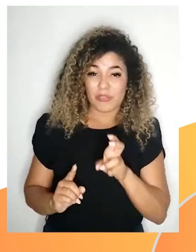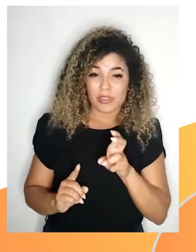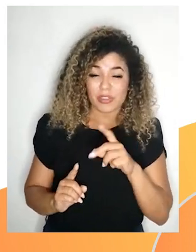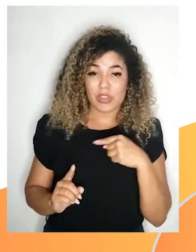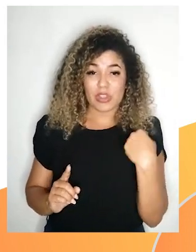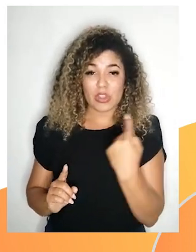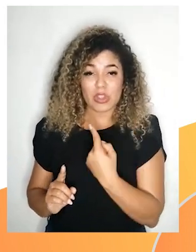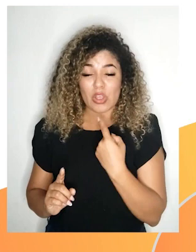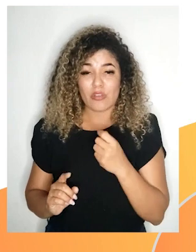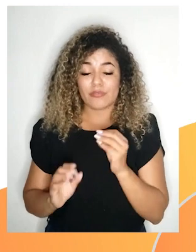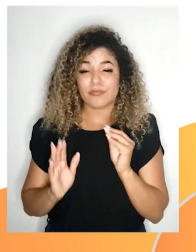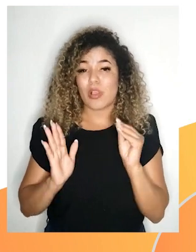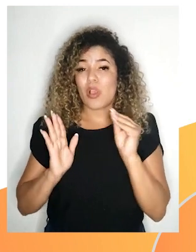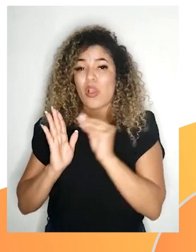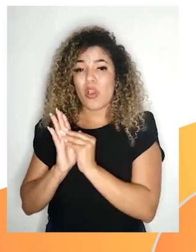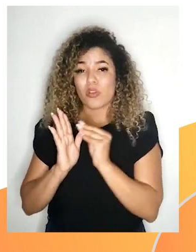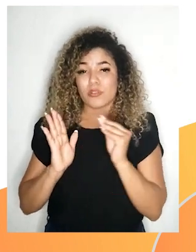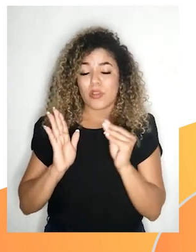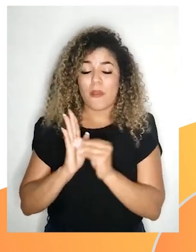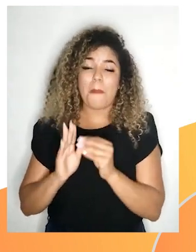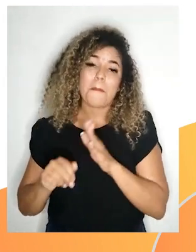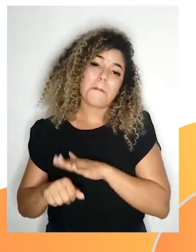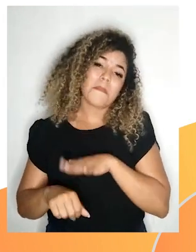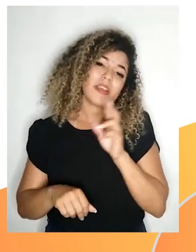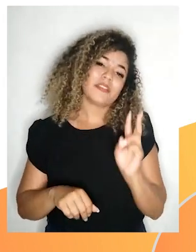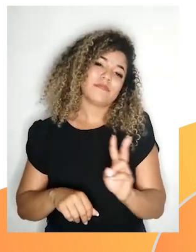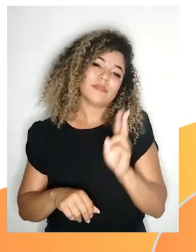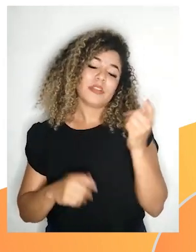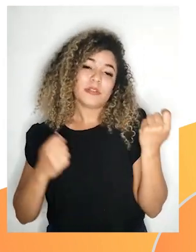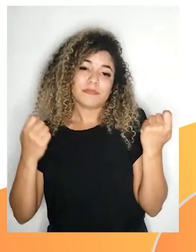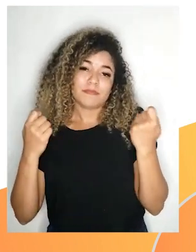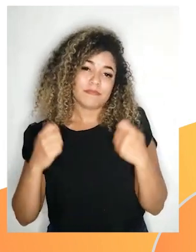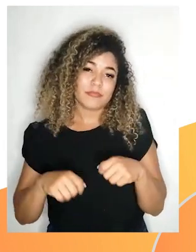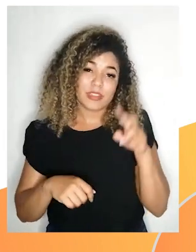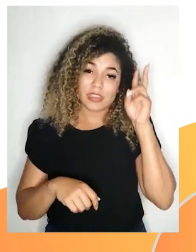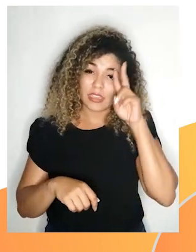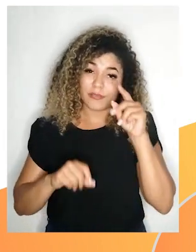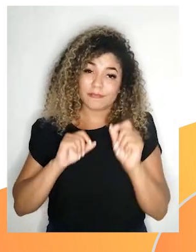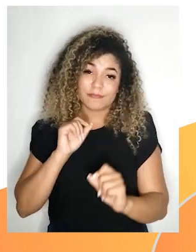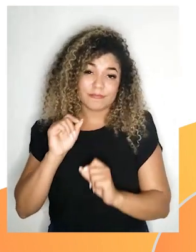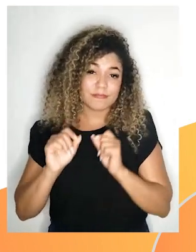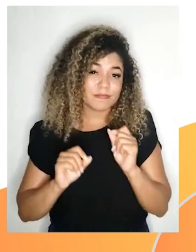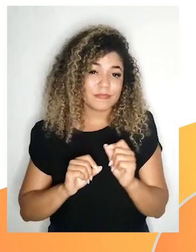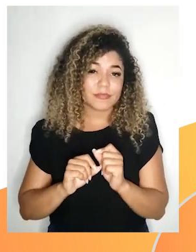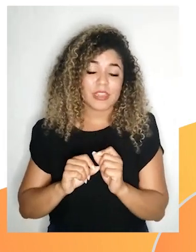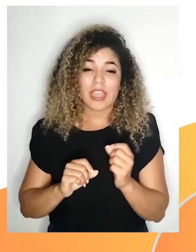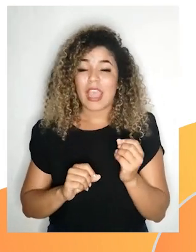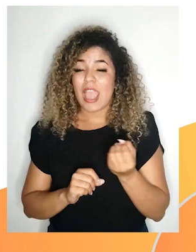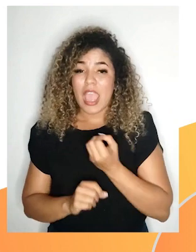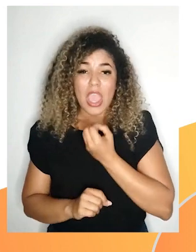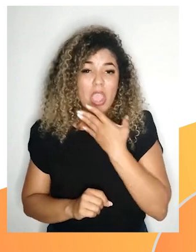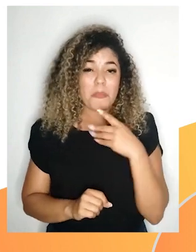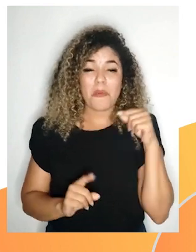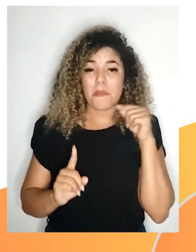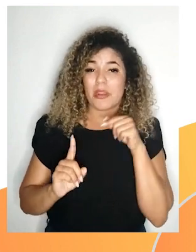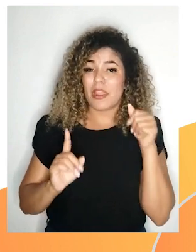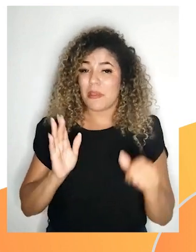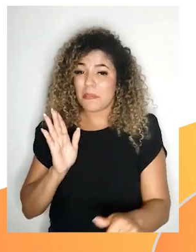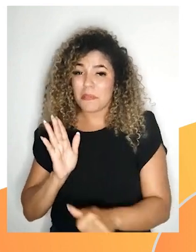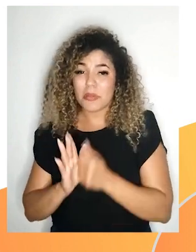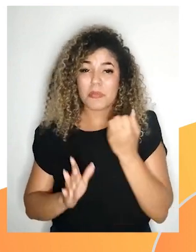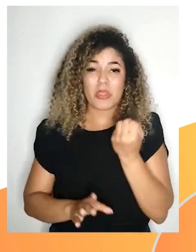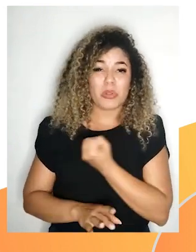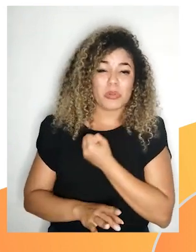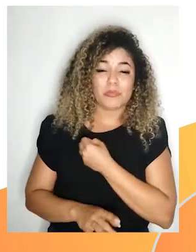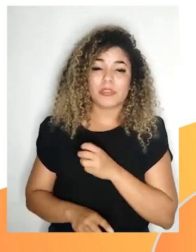vamos logo colocar os maiores valores possíveis. Lembrando que é interessante para ele primeiro tirar o número